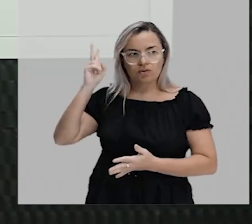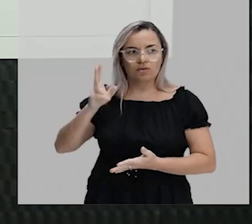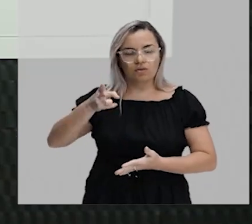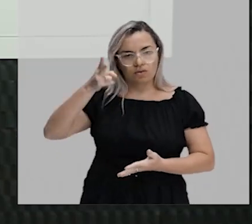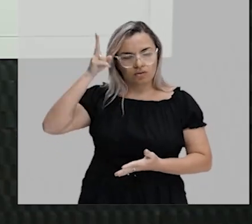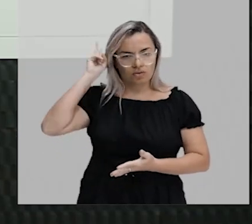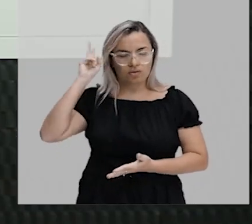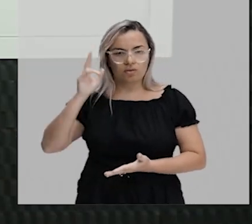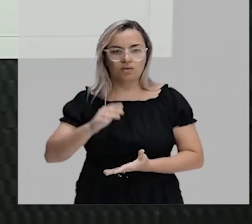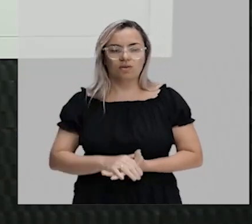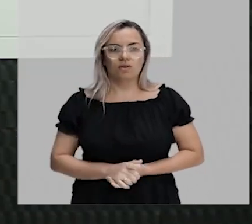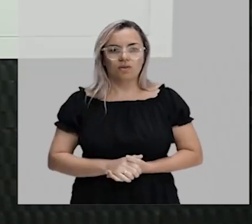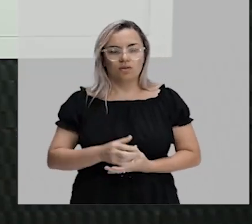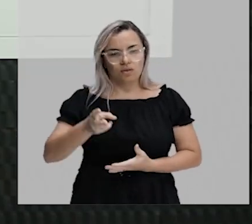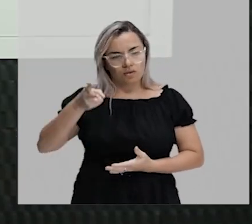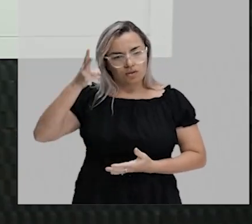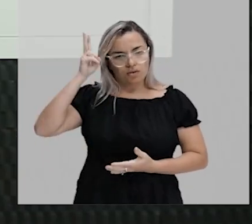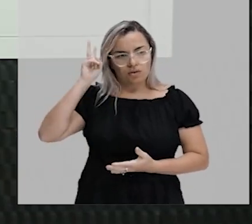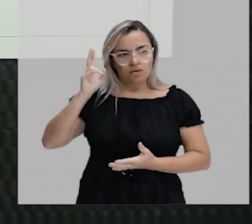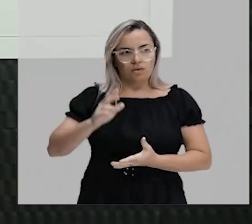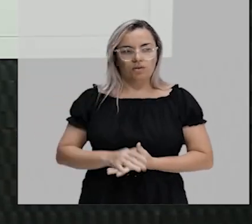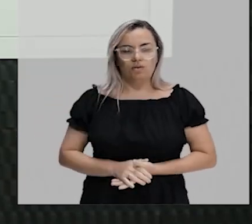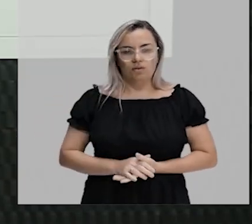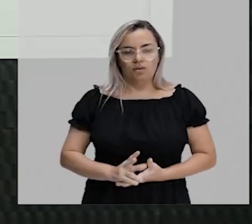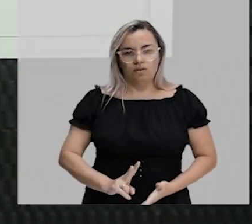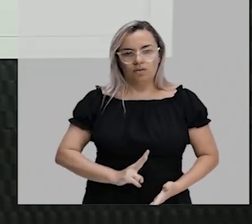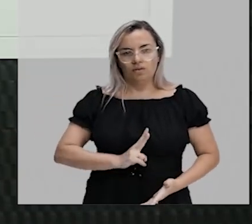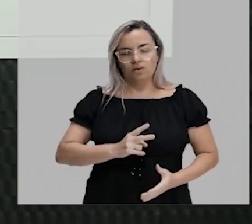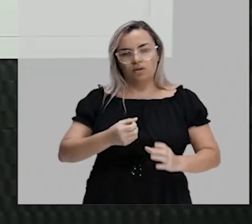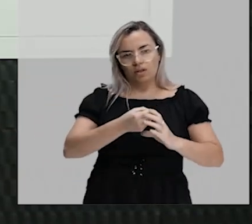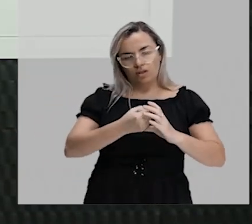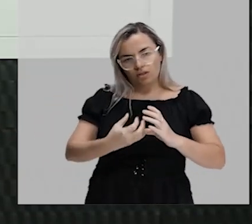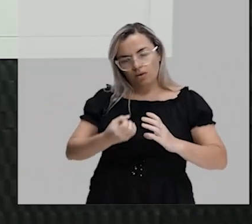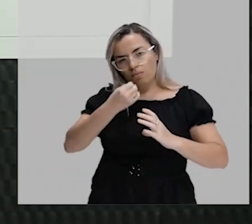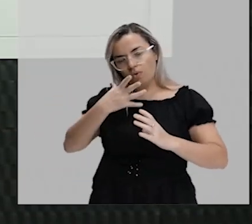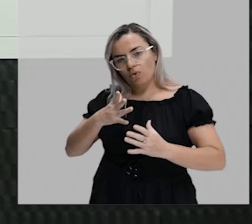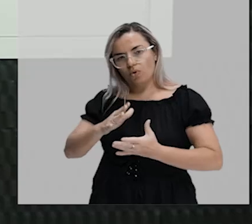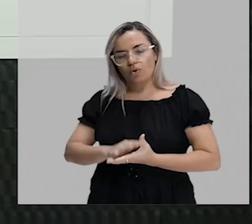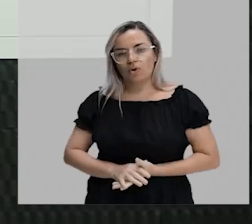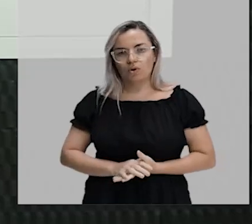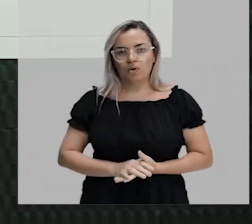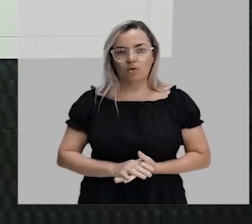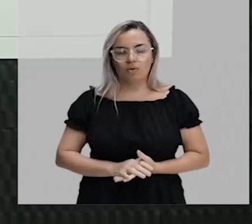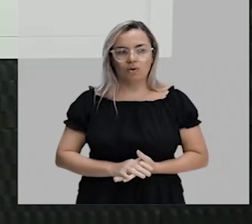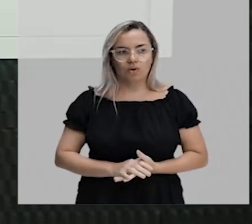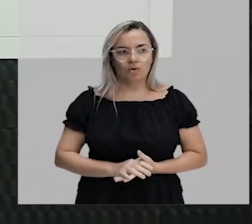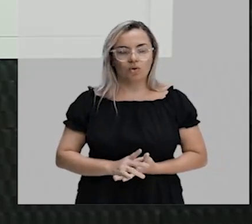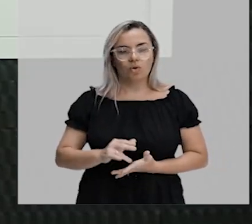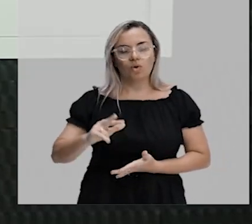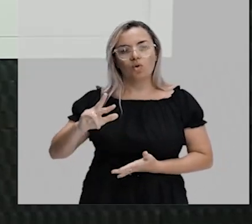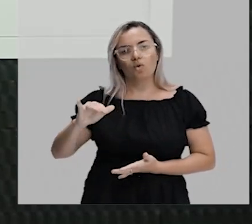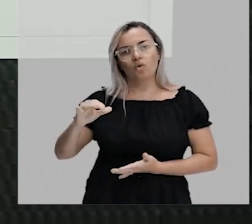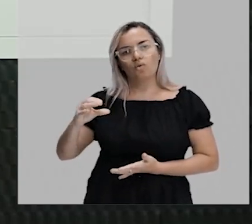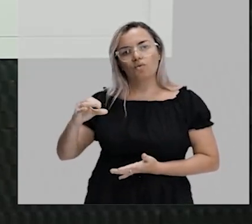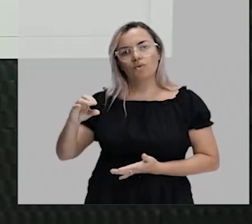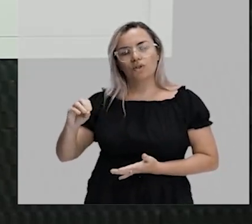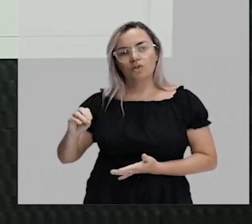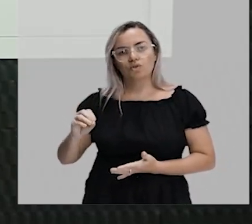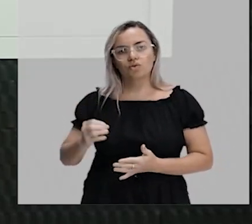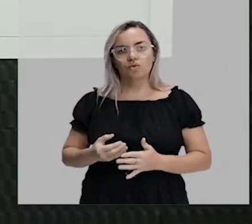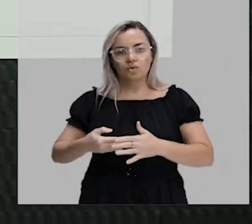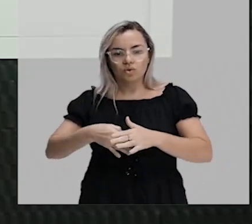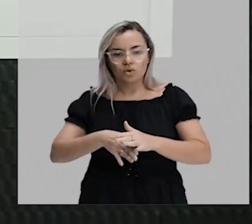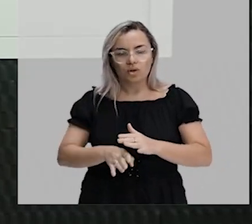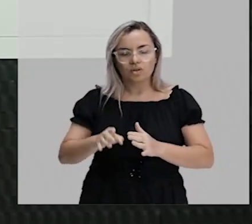os nossos defeitos, então seria a antítese, o contrário, né? O paradoxo aqui do sistema. Mas essa ética das